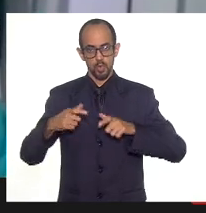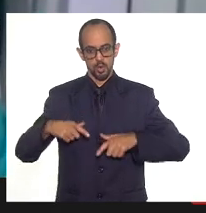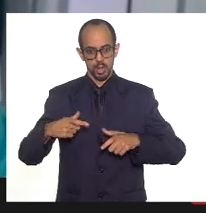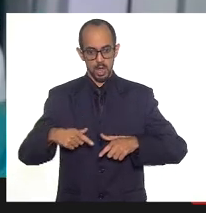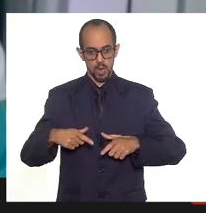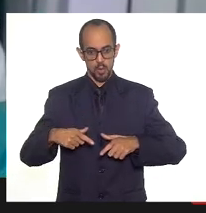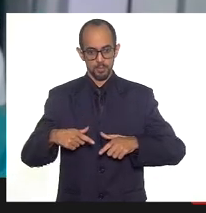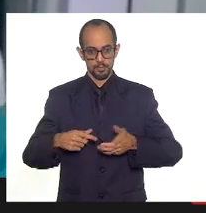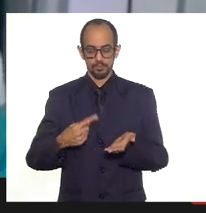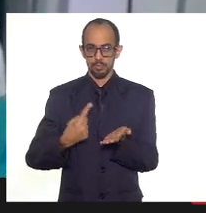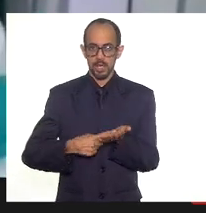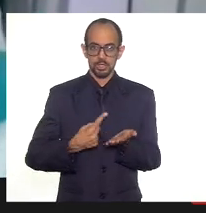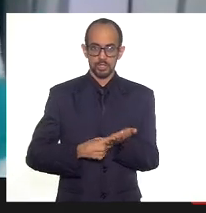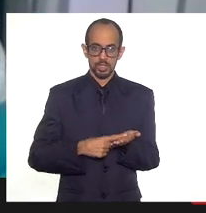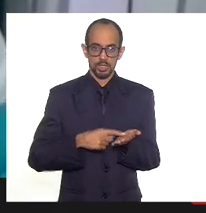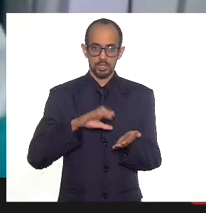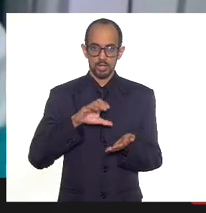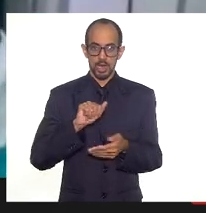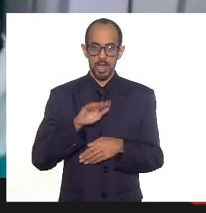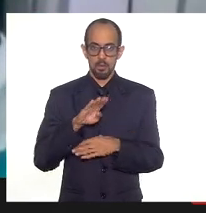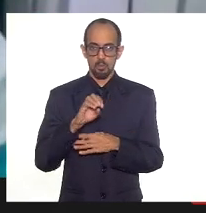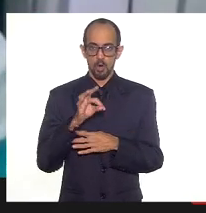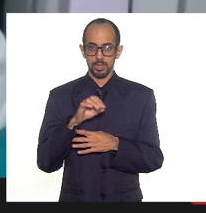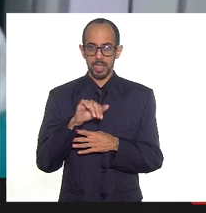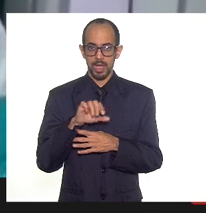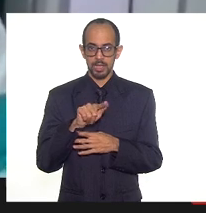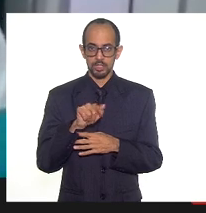agenda legislativa para cabotagem que